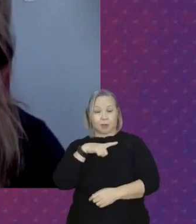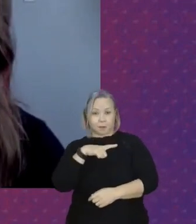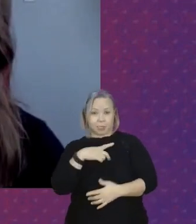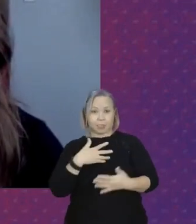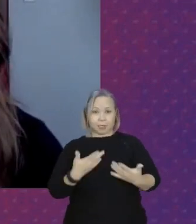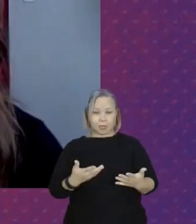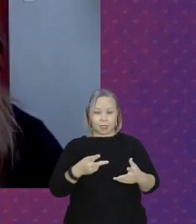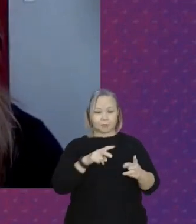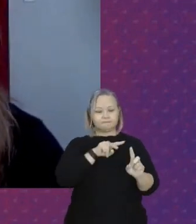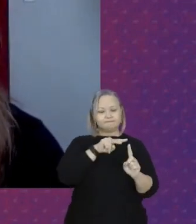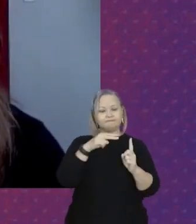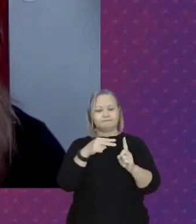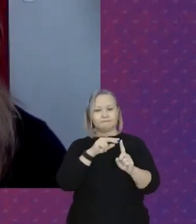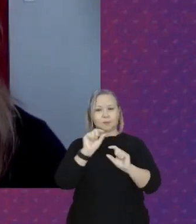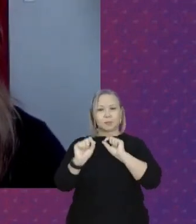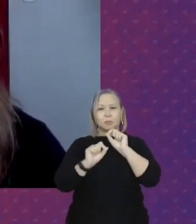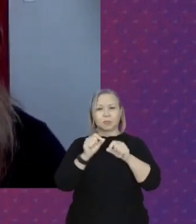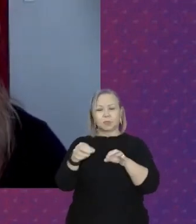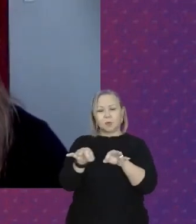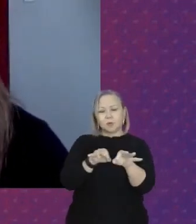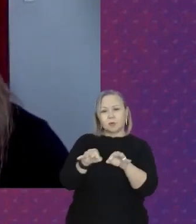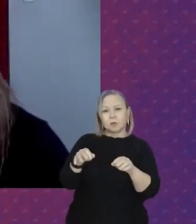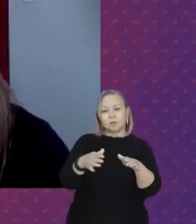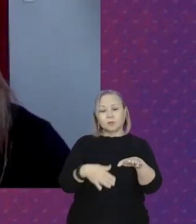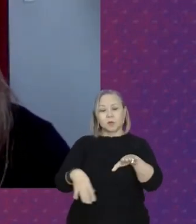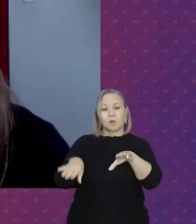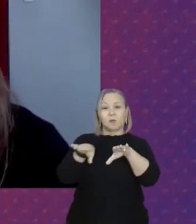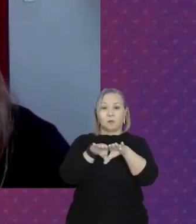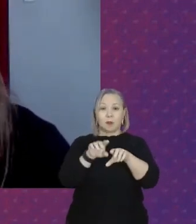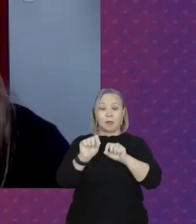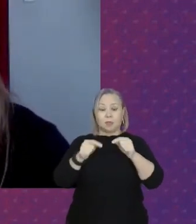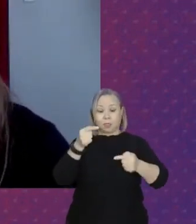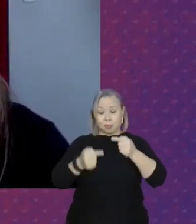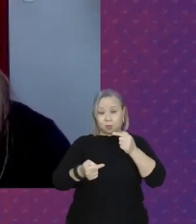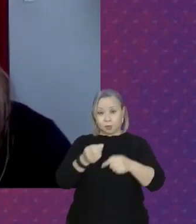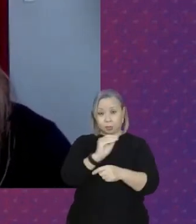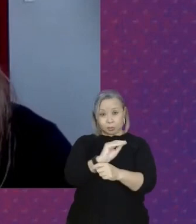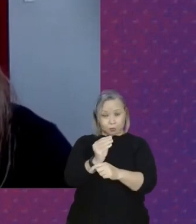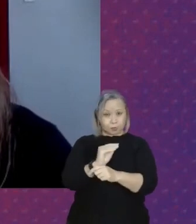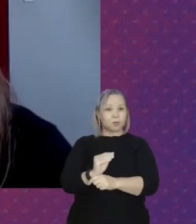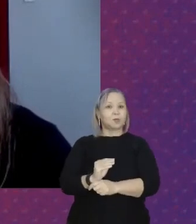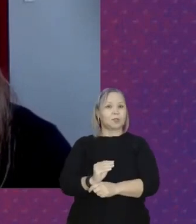a perspectiva de construção de igualdade, de que as políticas de cuidado